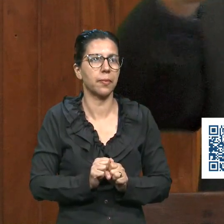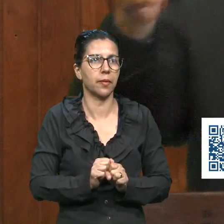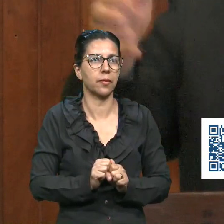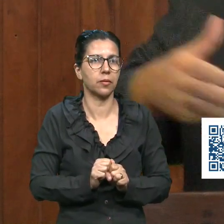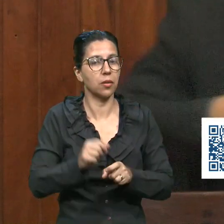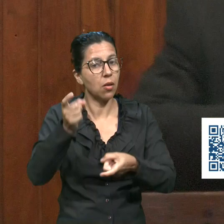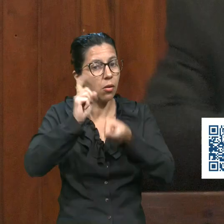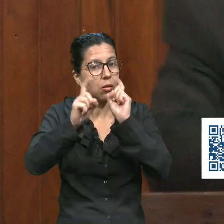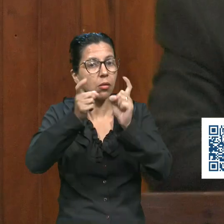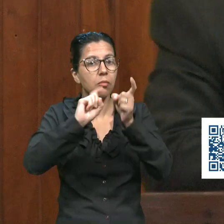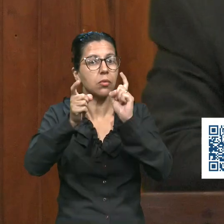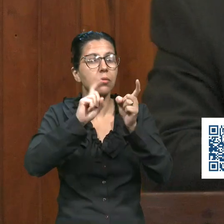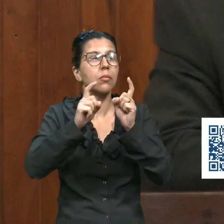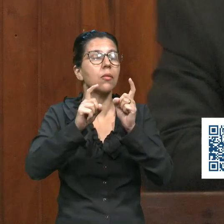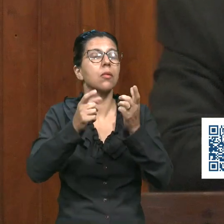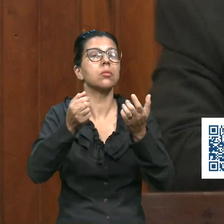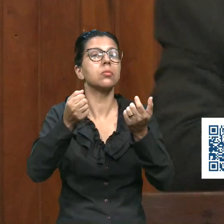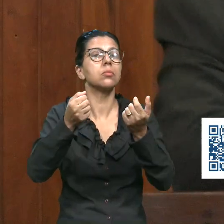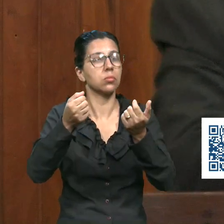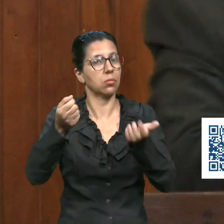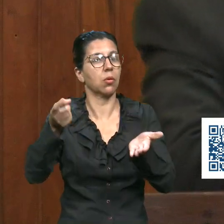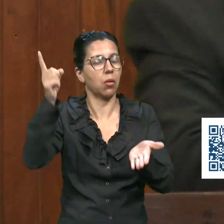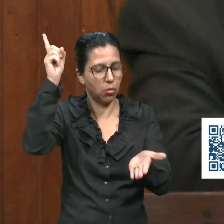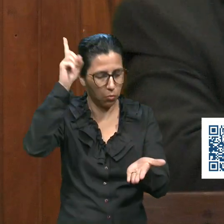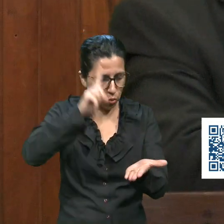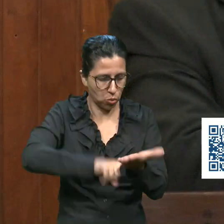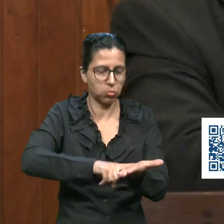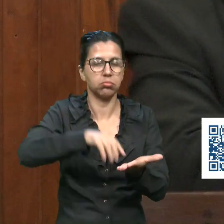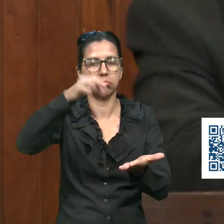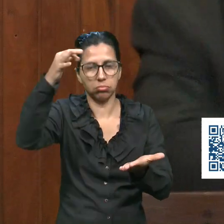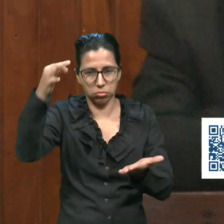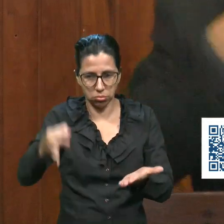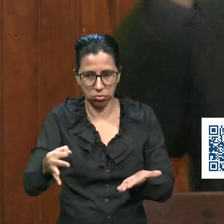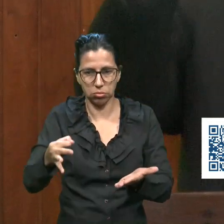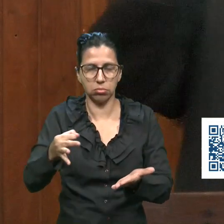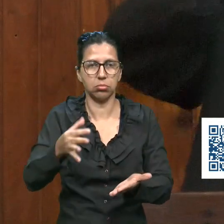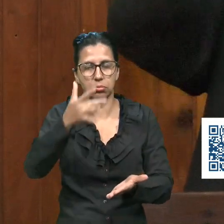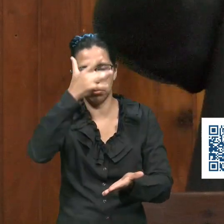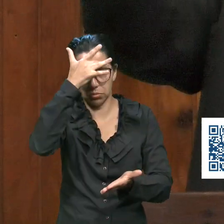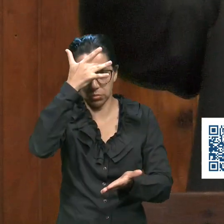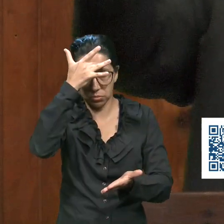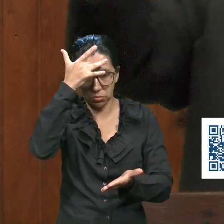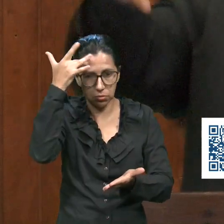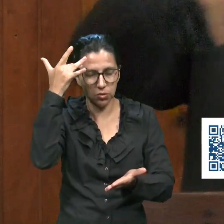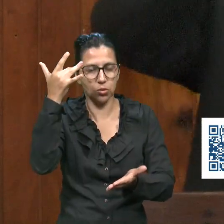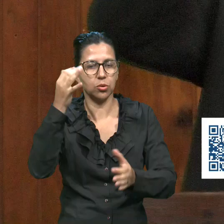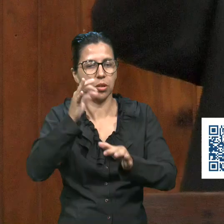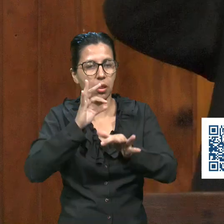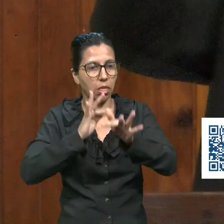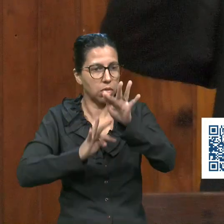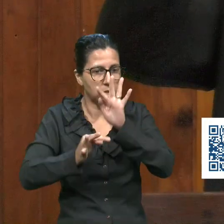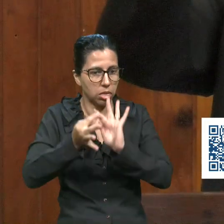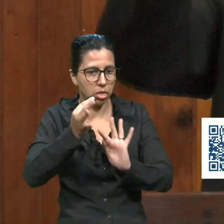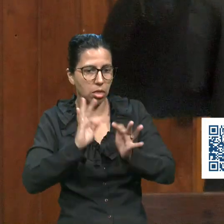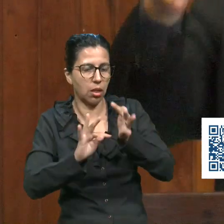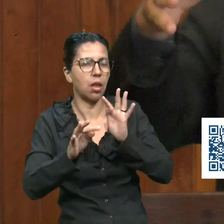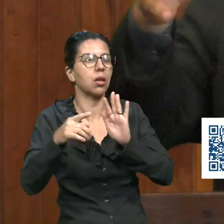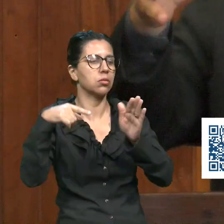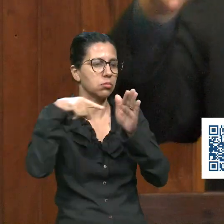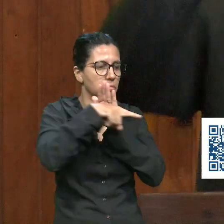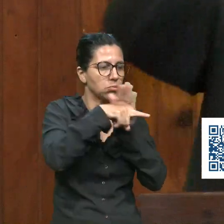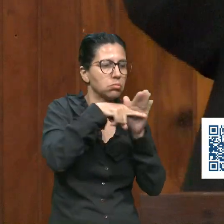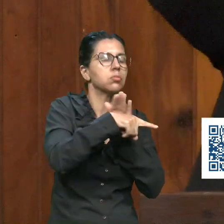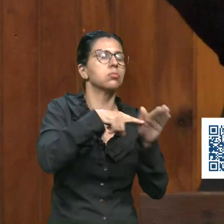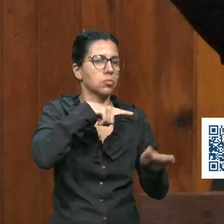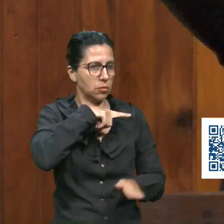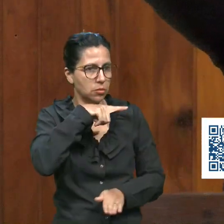dessa reunião, saiu-se o acordo para que os técnicos viessem para elaborar esse laudo. Os técnicos vieram, ato contínuo,